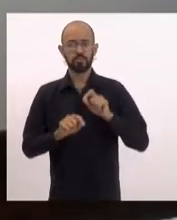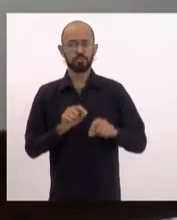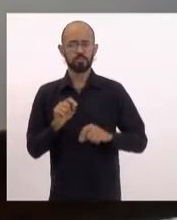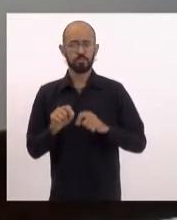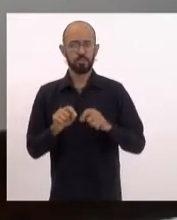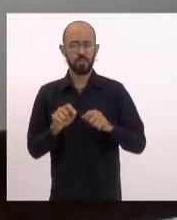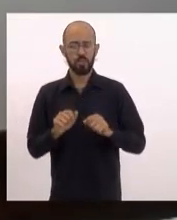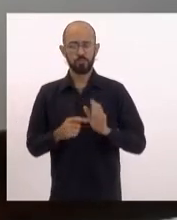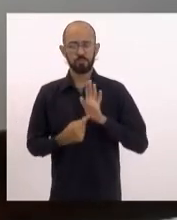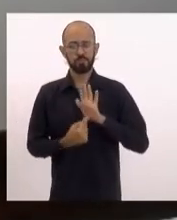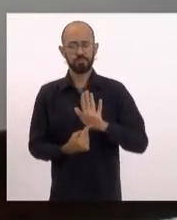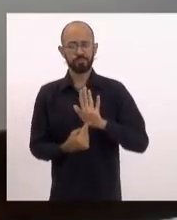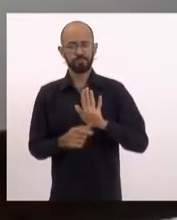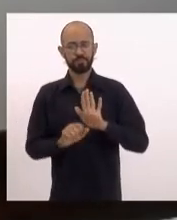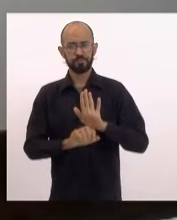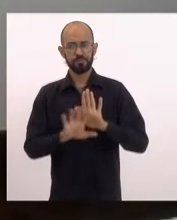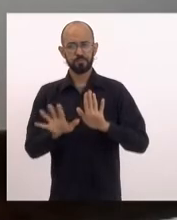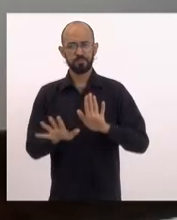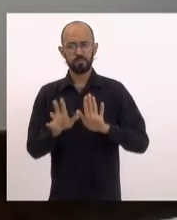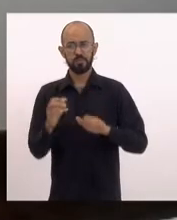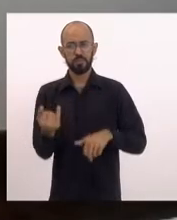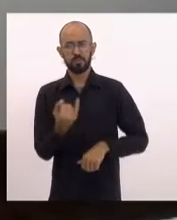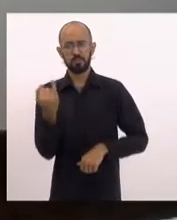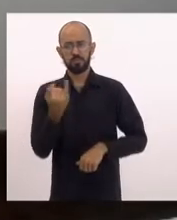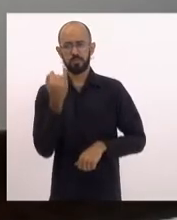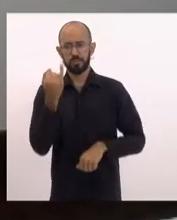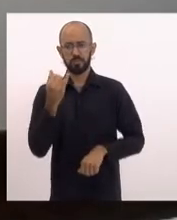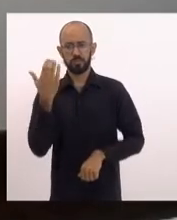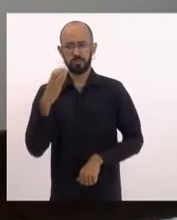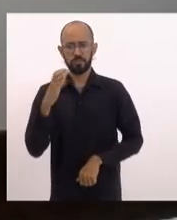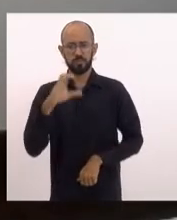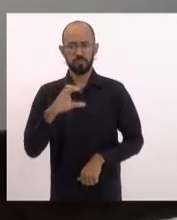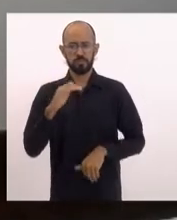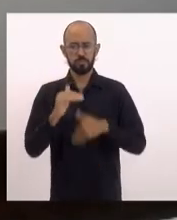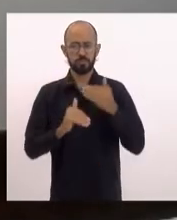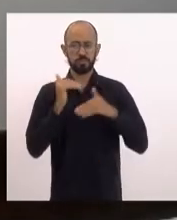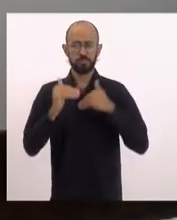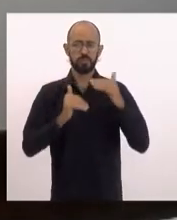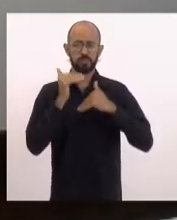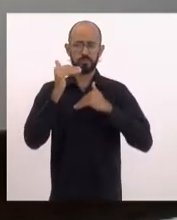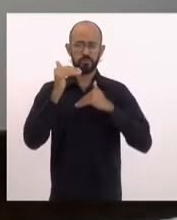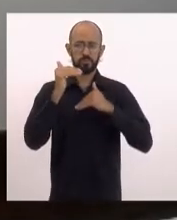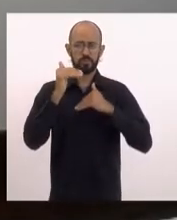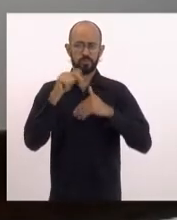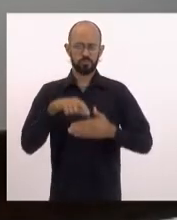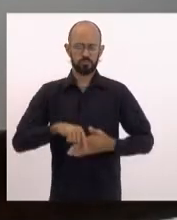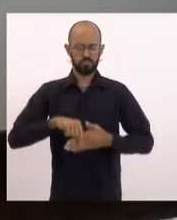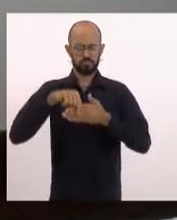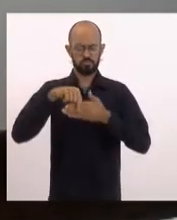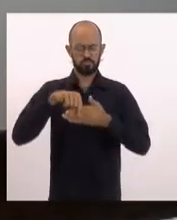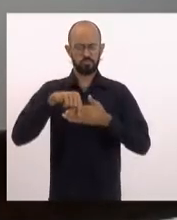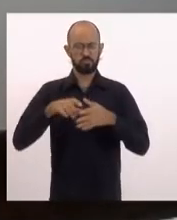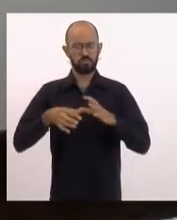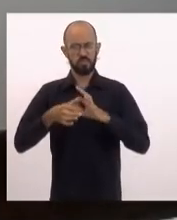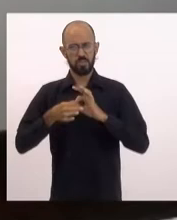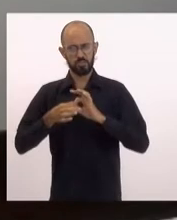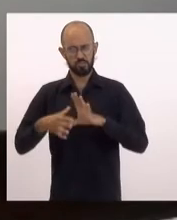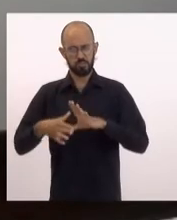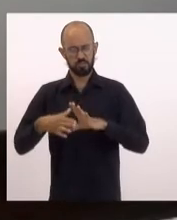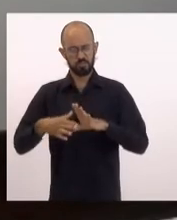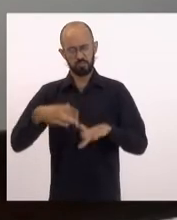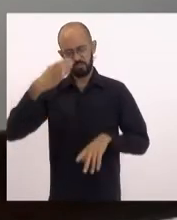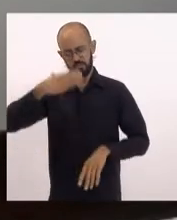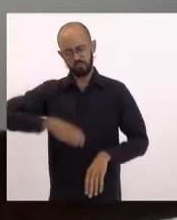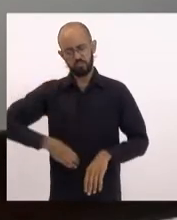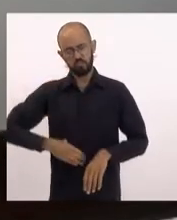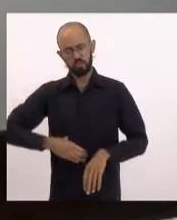em evidência a importância da ciência para o desenvolvimento, para a soberania, para a emancipação dos povos. Em segundo